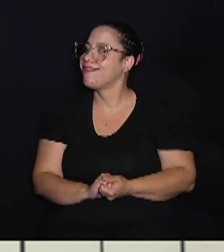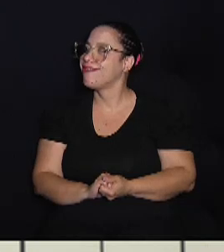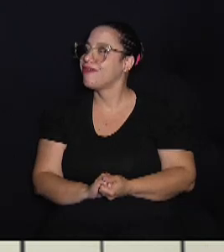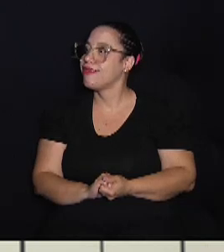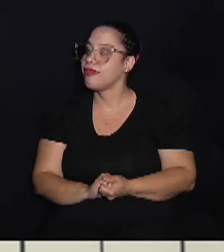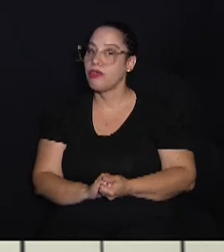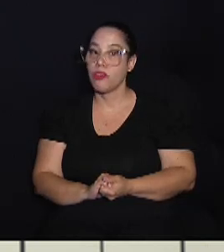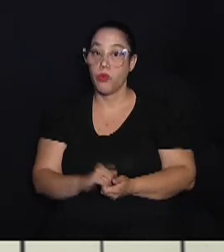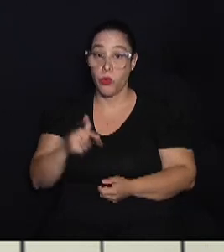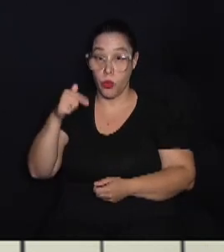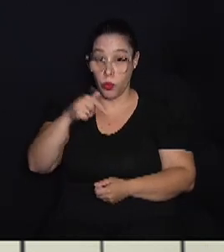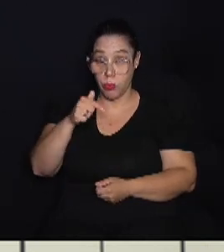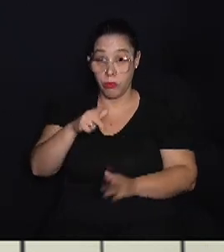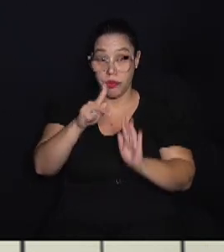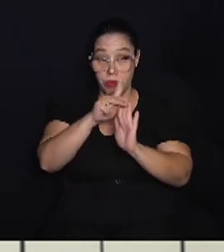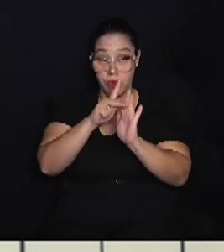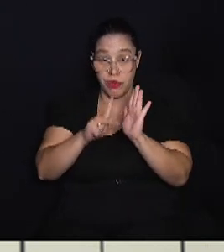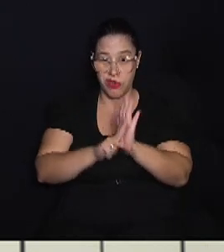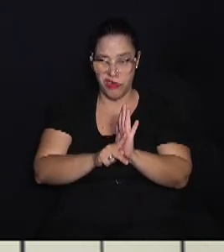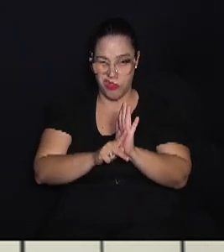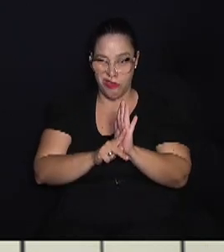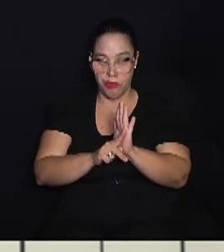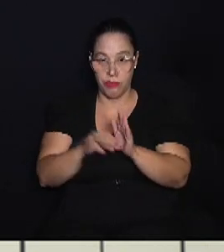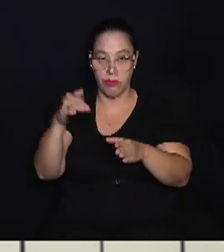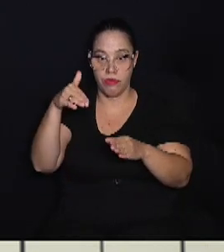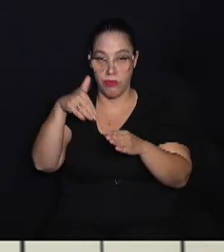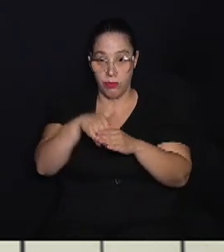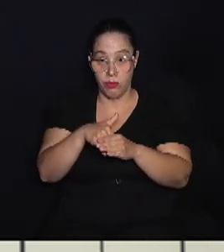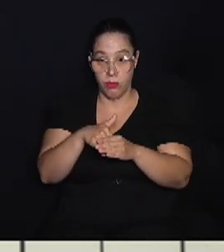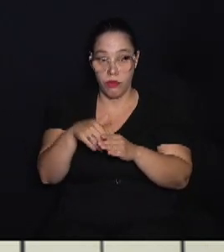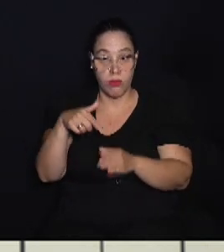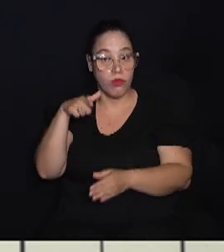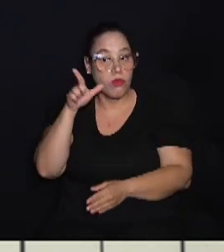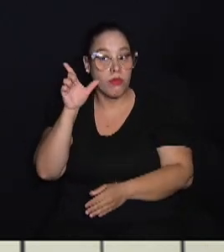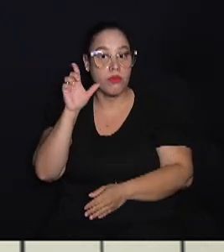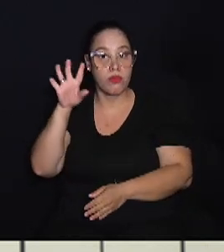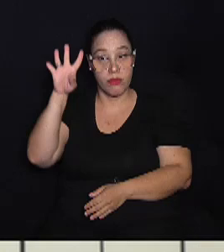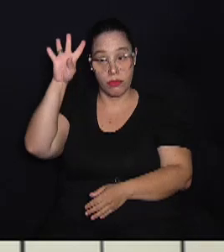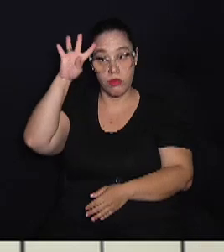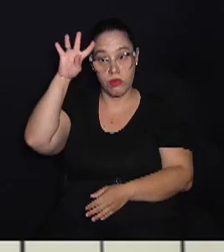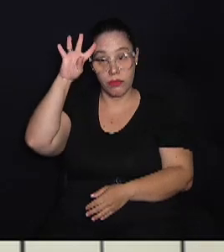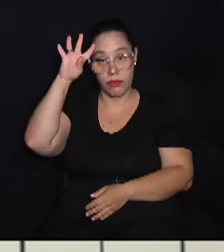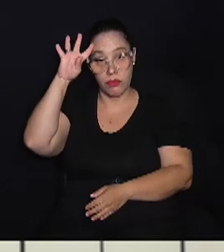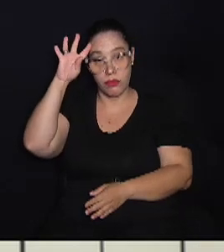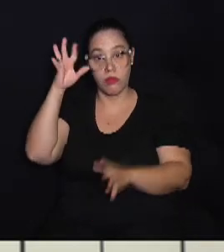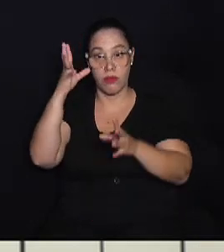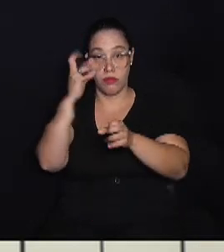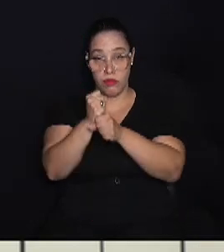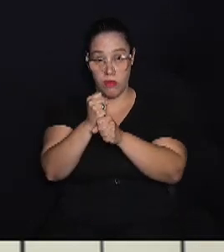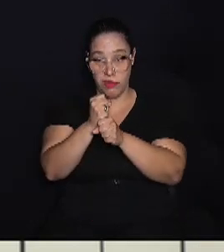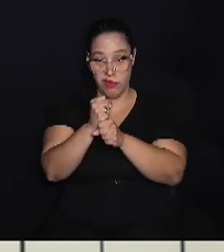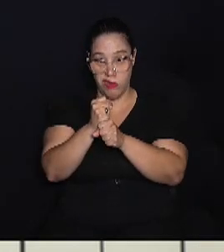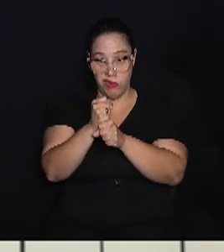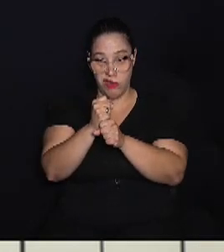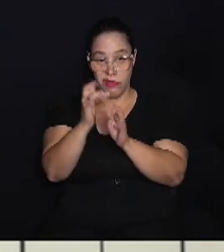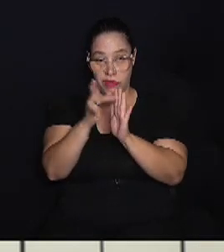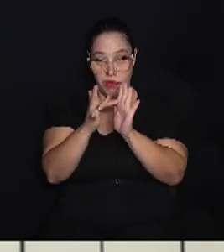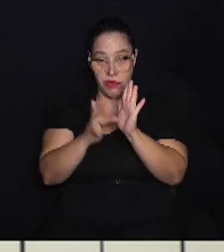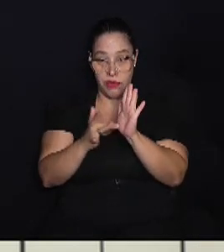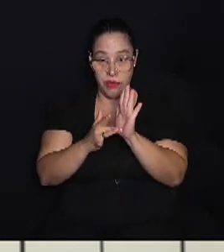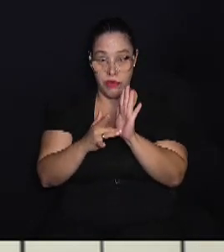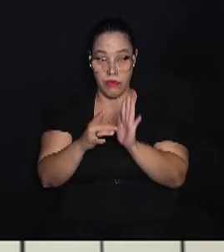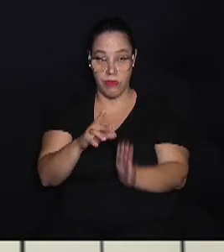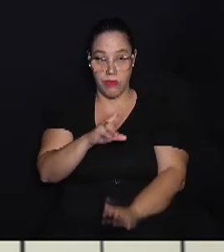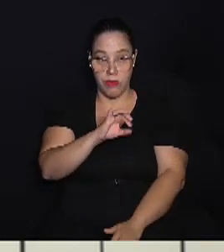Os 7 projetos de lei que estavam previstos para serem votados nesta quarta-feira serão somados à pauta da reunião ordinária